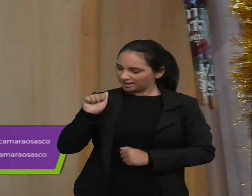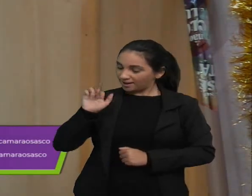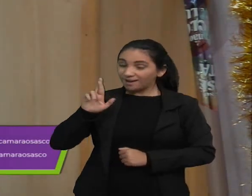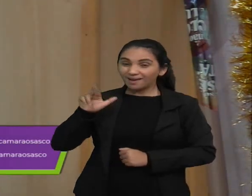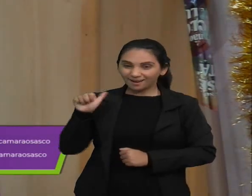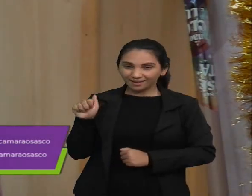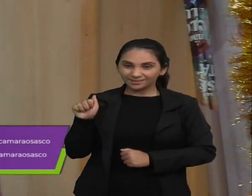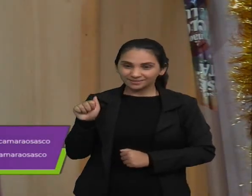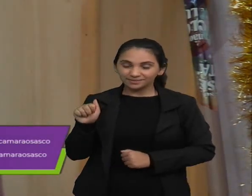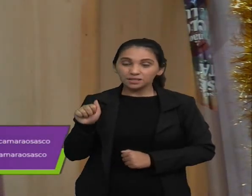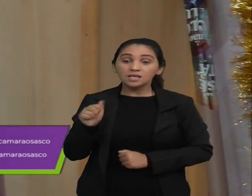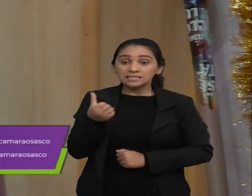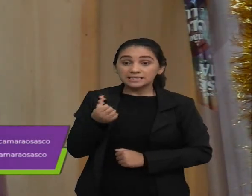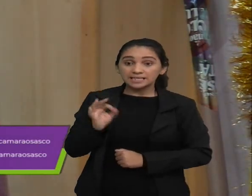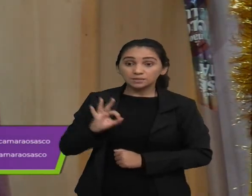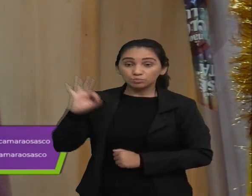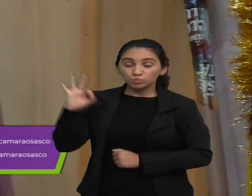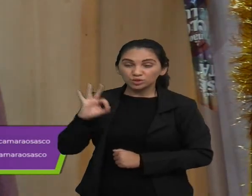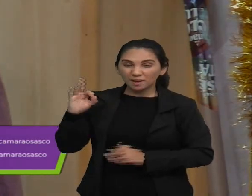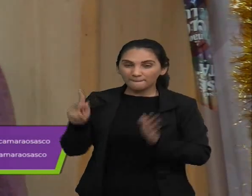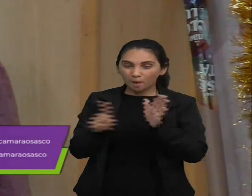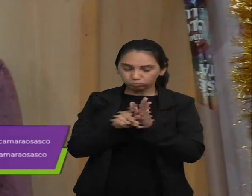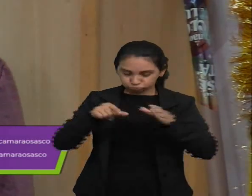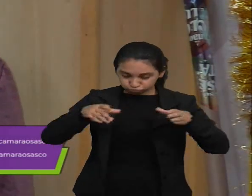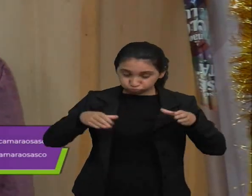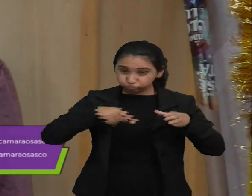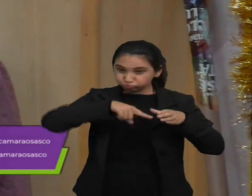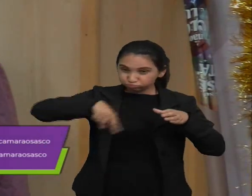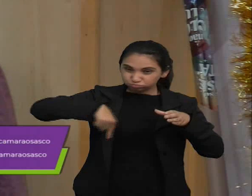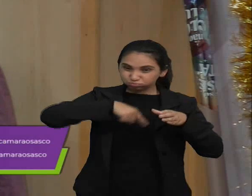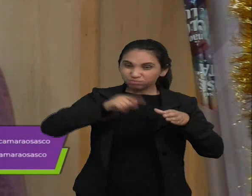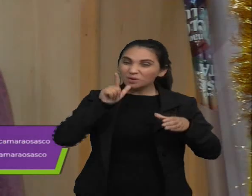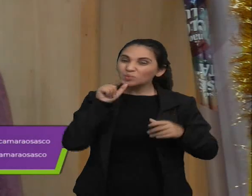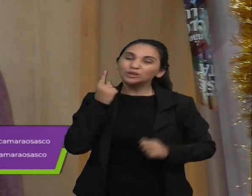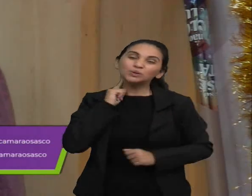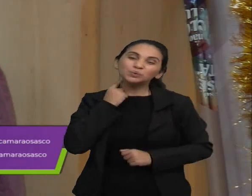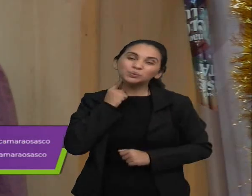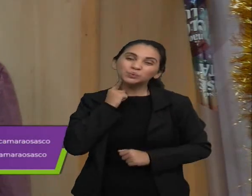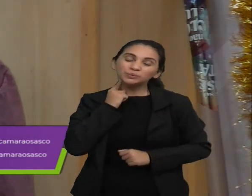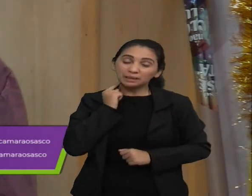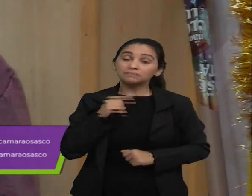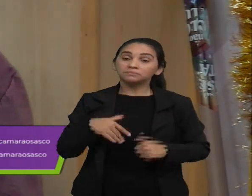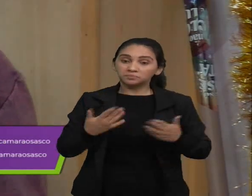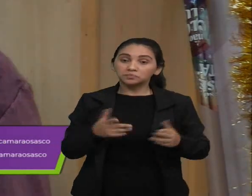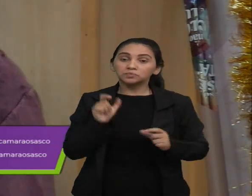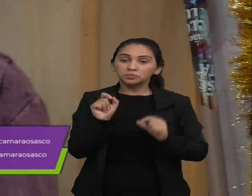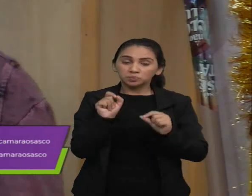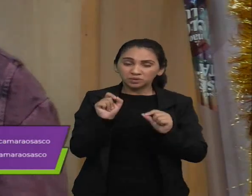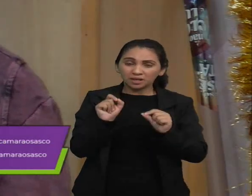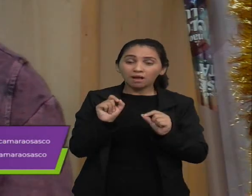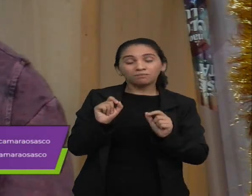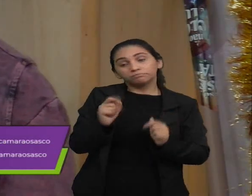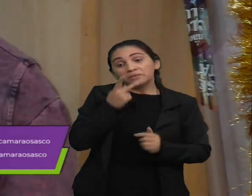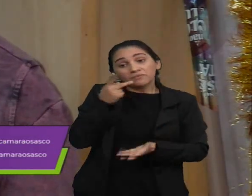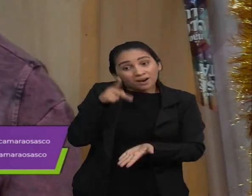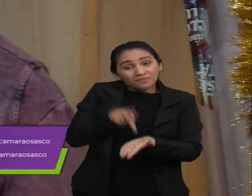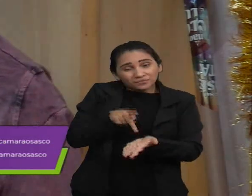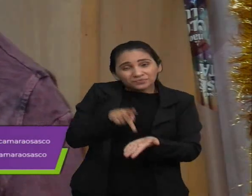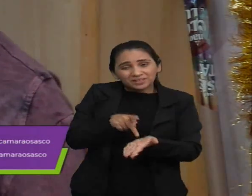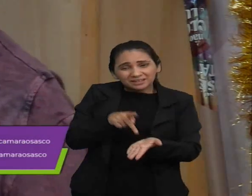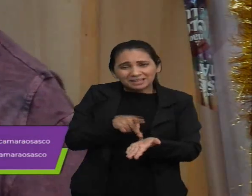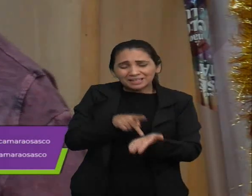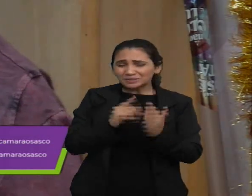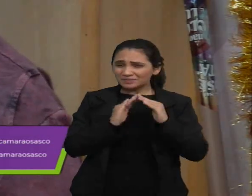6% de coleta de esgoto em áreas, basicamente, para falar o português, claro,